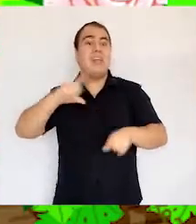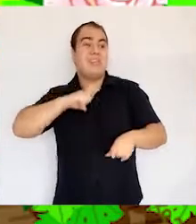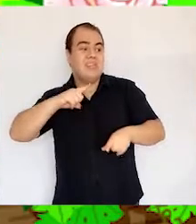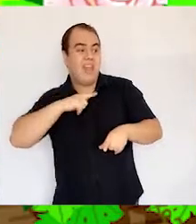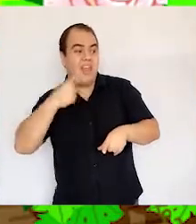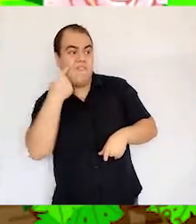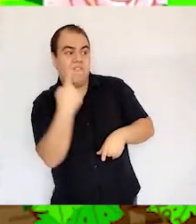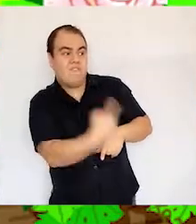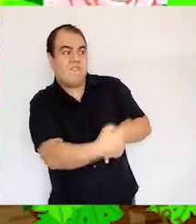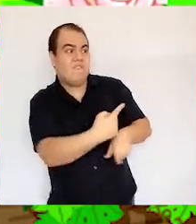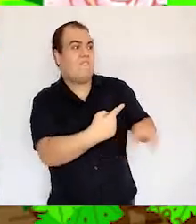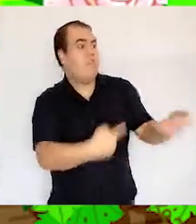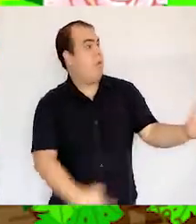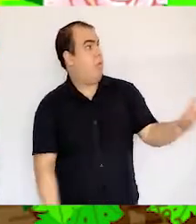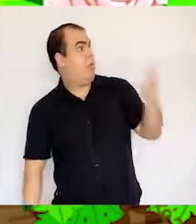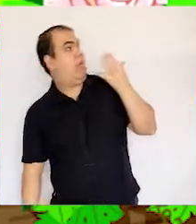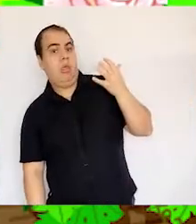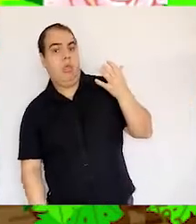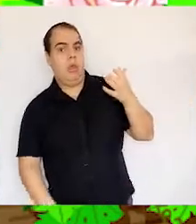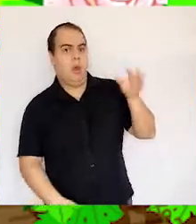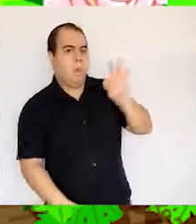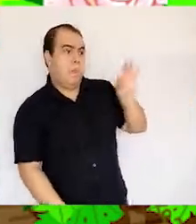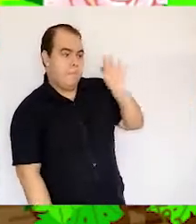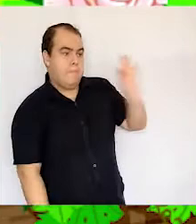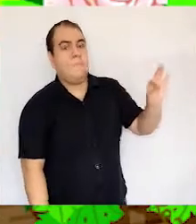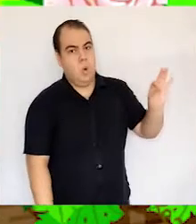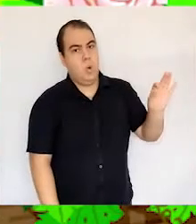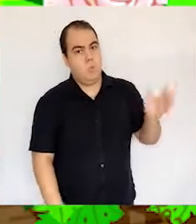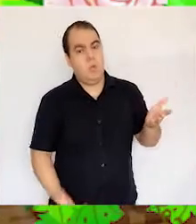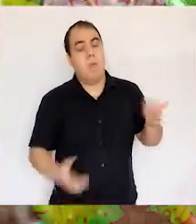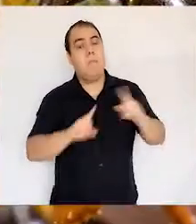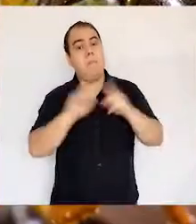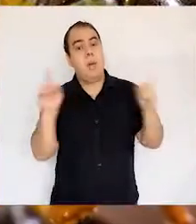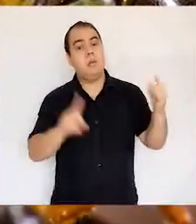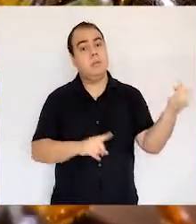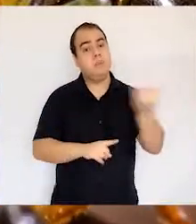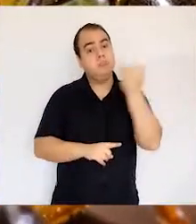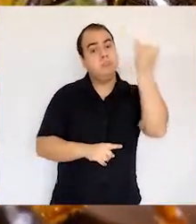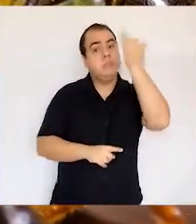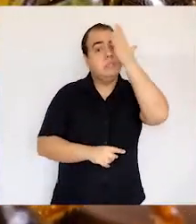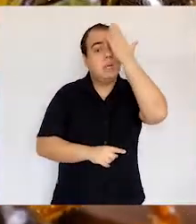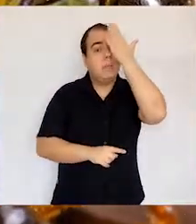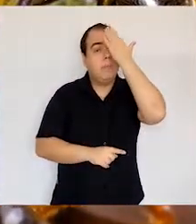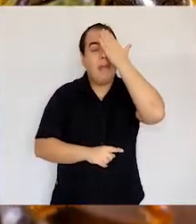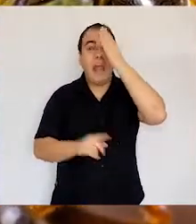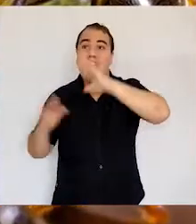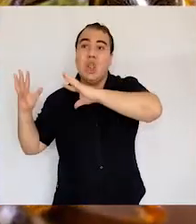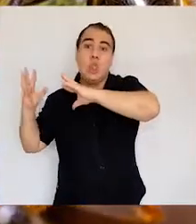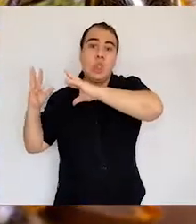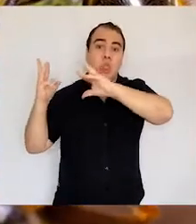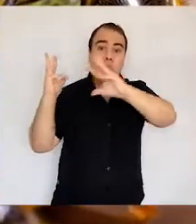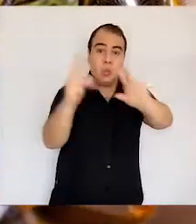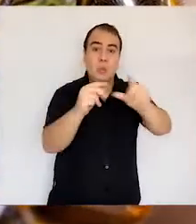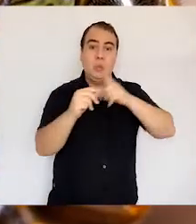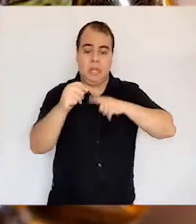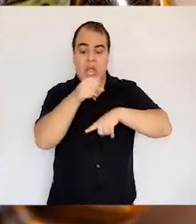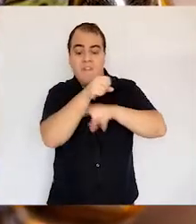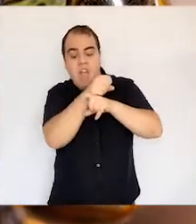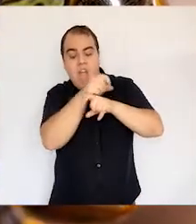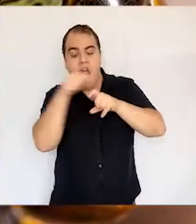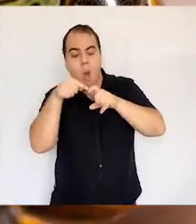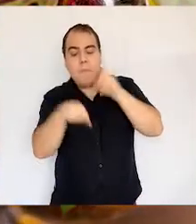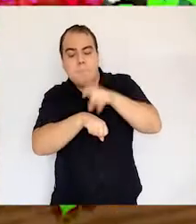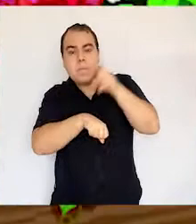ferroam. Mas é muito importante saber que nem todas as abelhas possuem